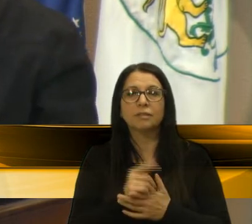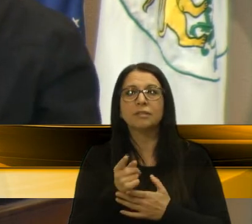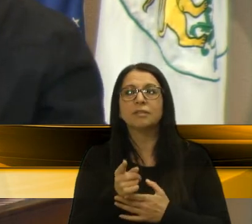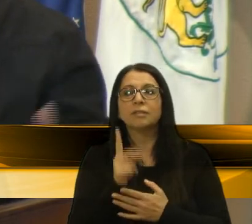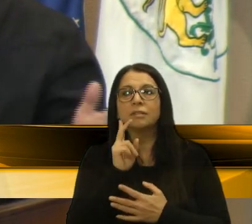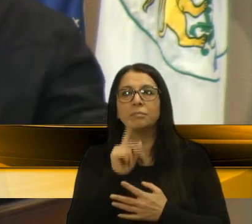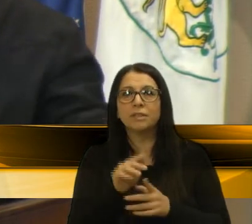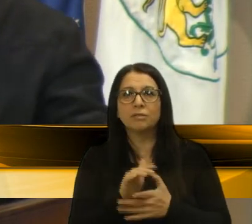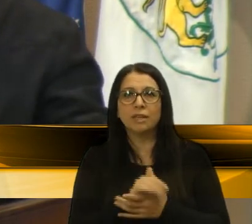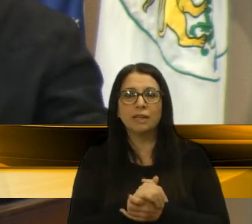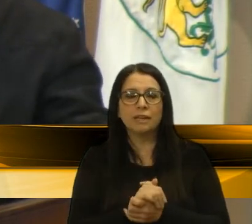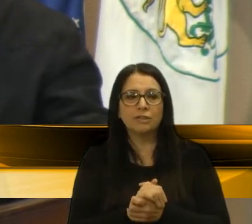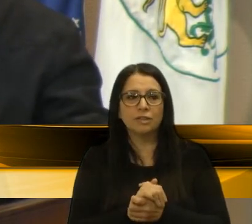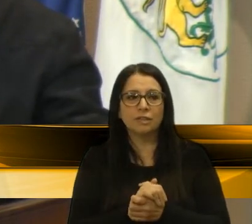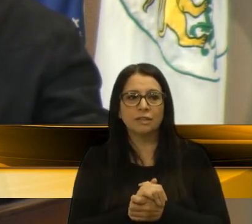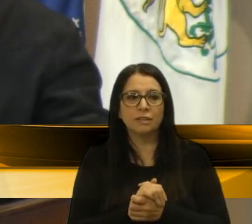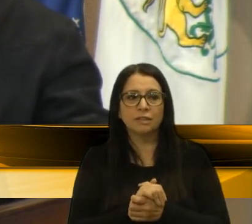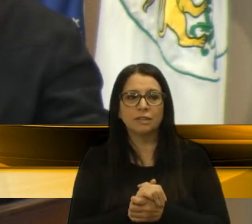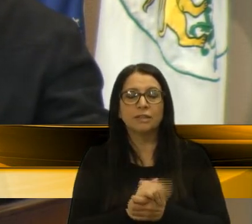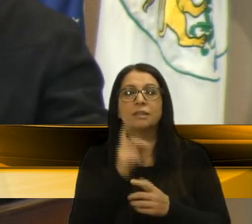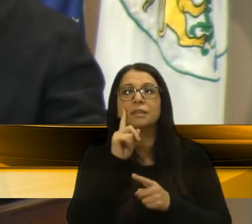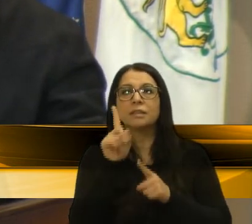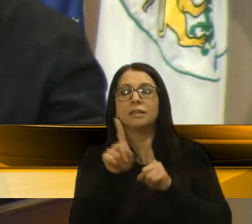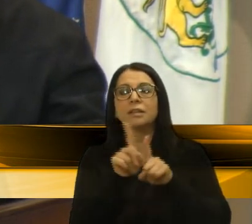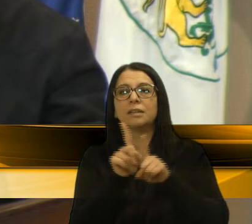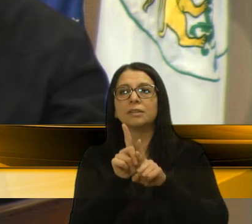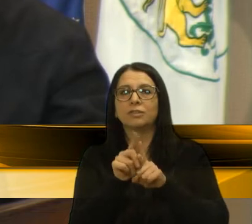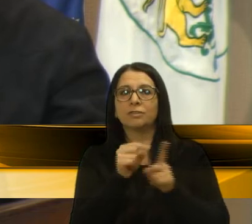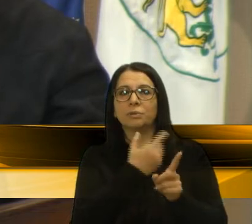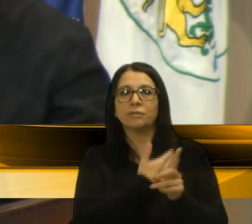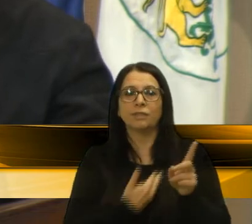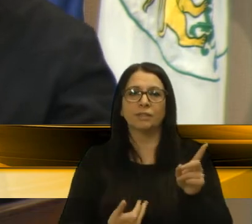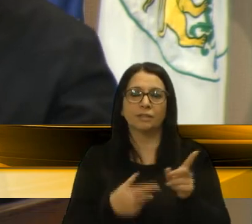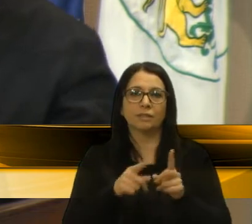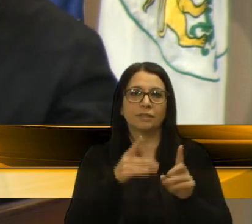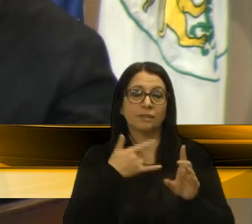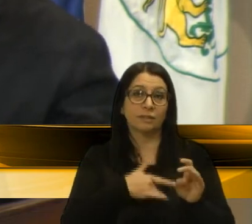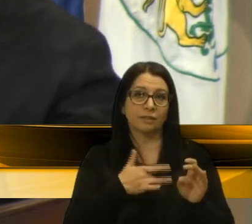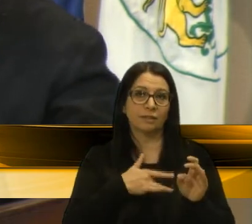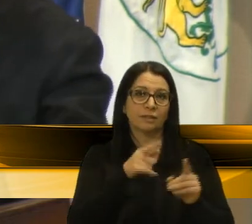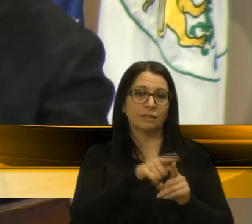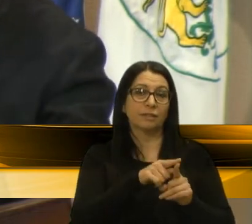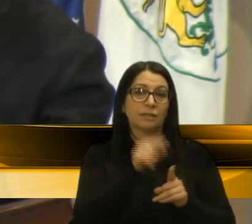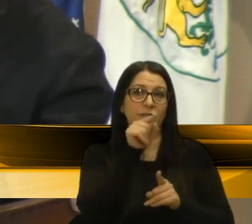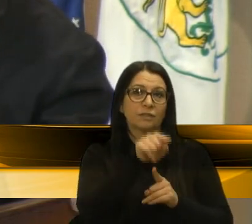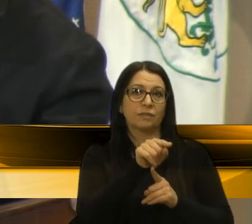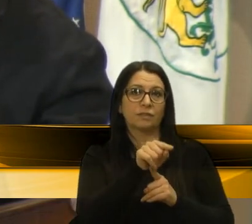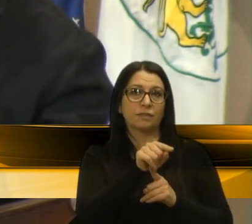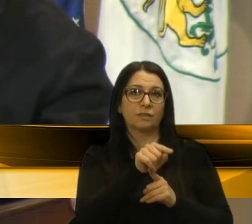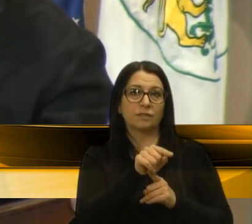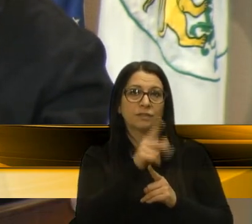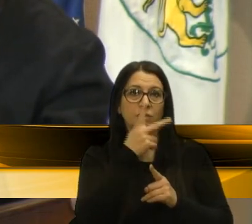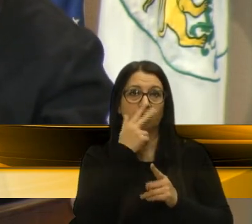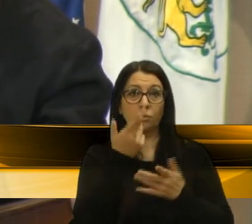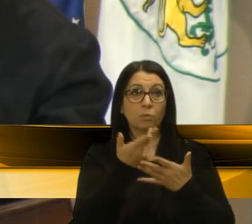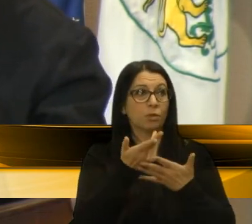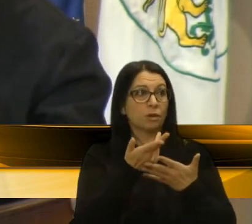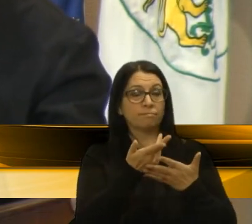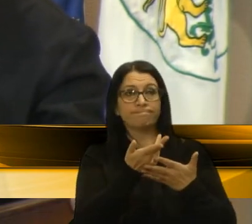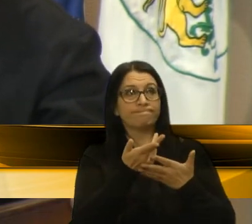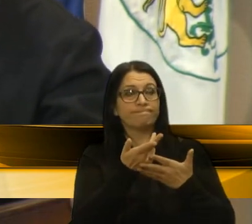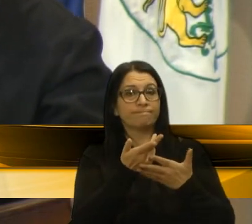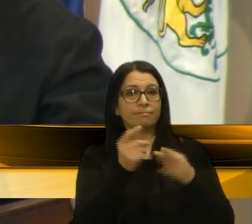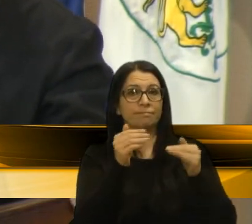se colocou, se está governando, lamentavelmente, lá do outro lado, com o fígado, vereador Renato